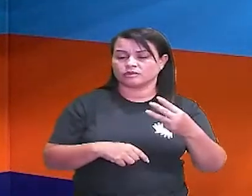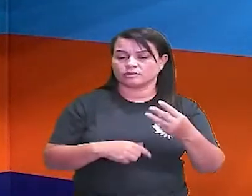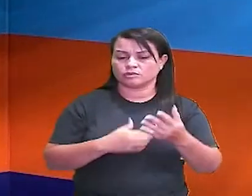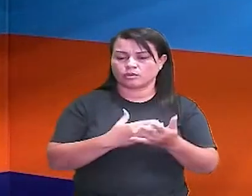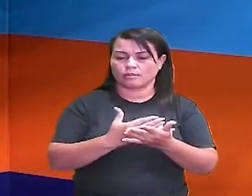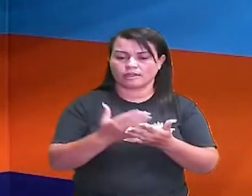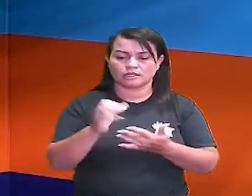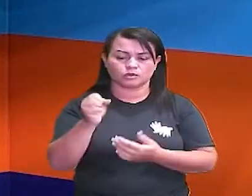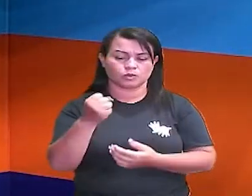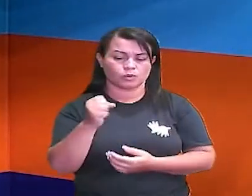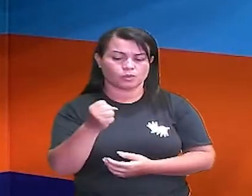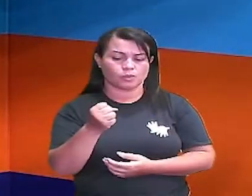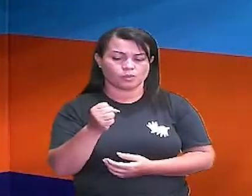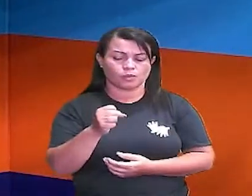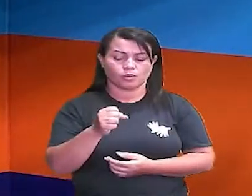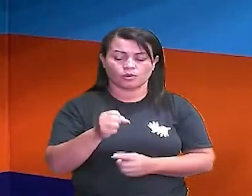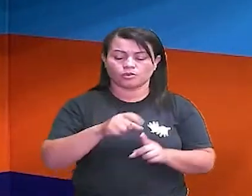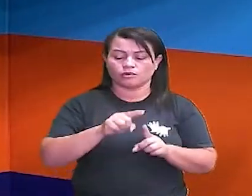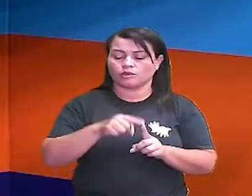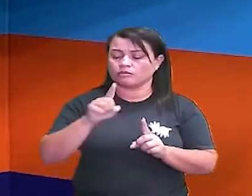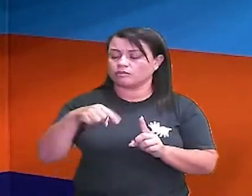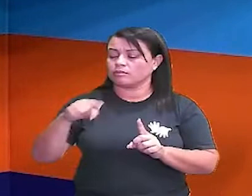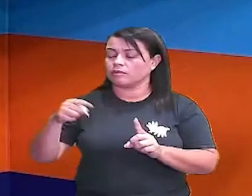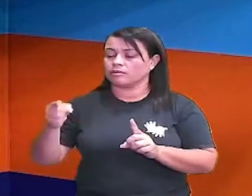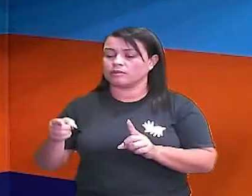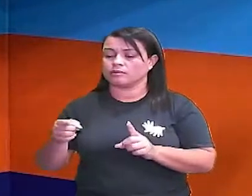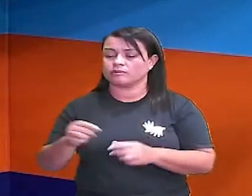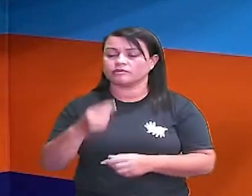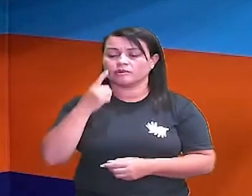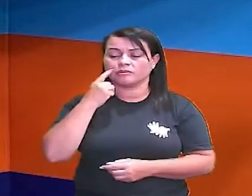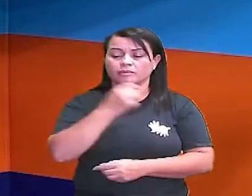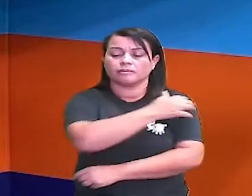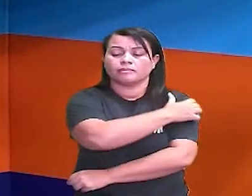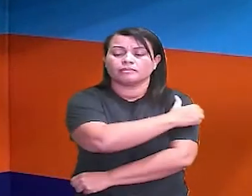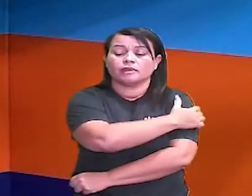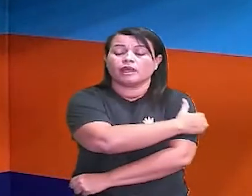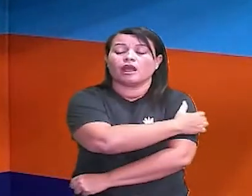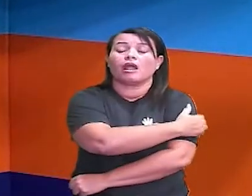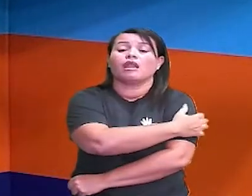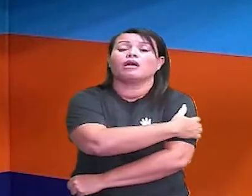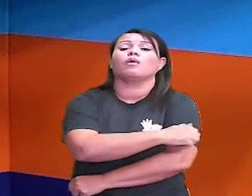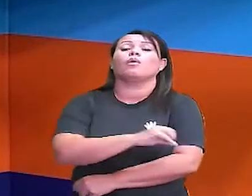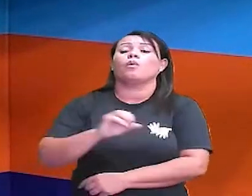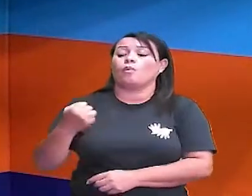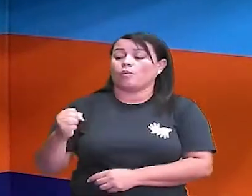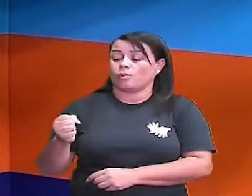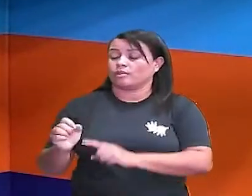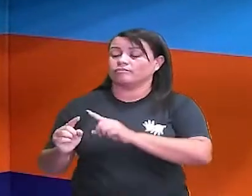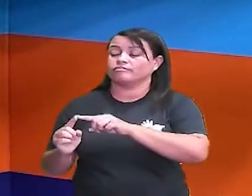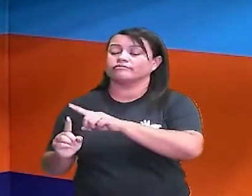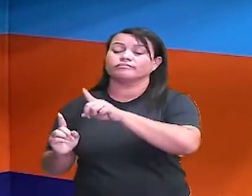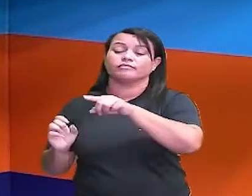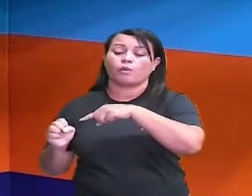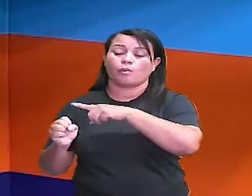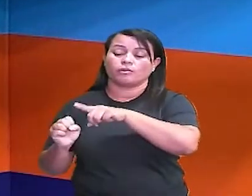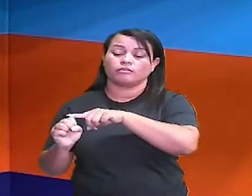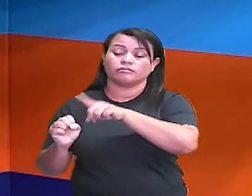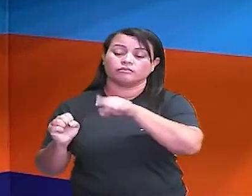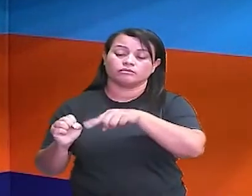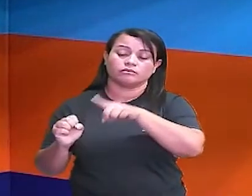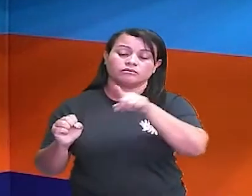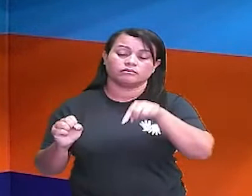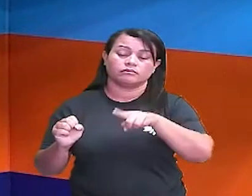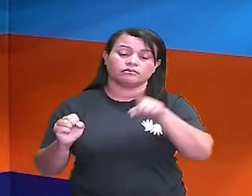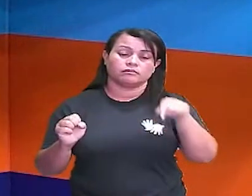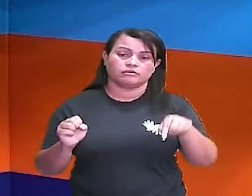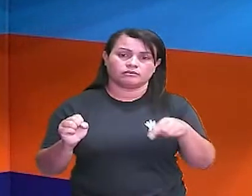no 8 e anda 3 casinhas para trás, ó. Começa no 8 e anda 3 casinhas para trás, ó.